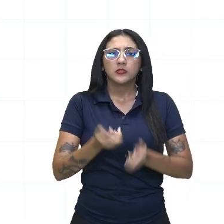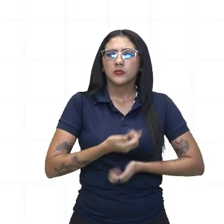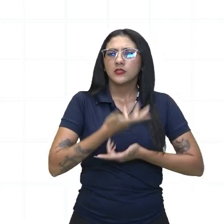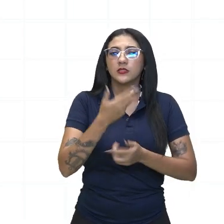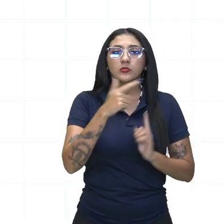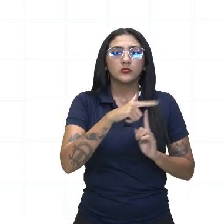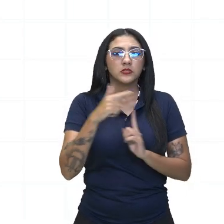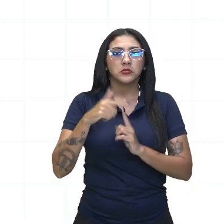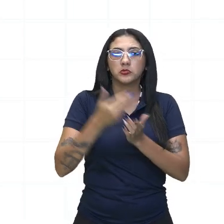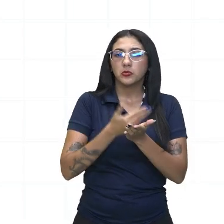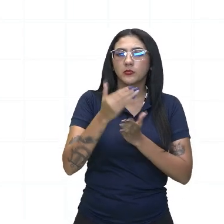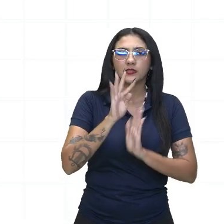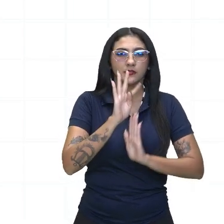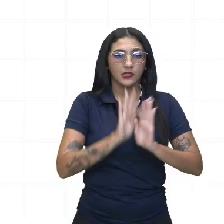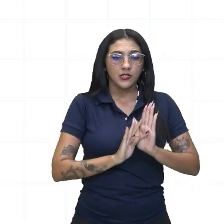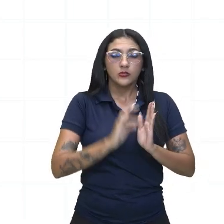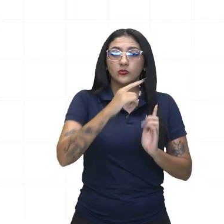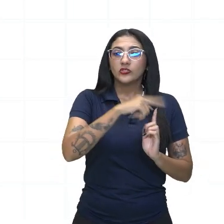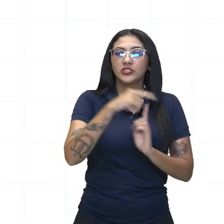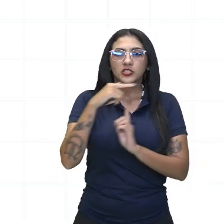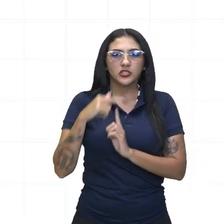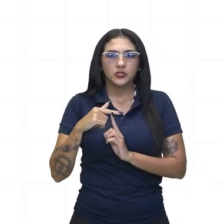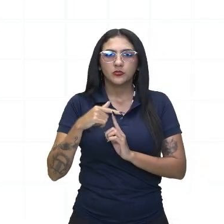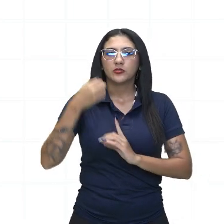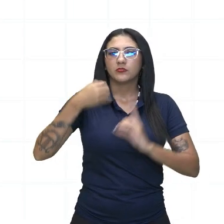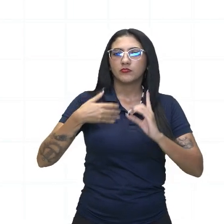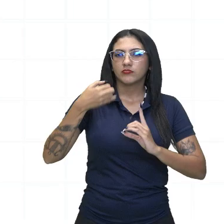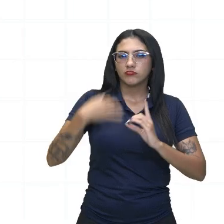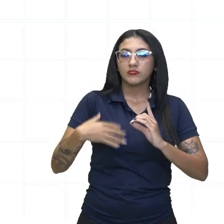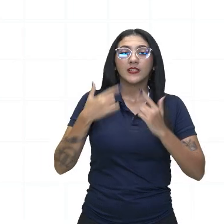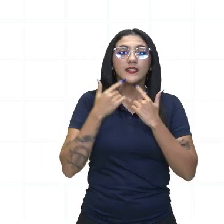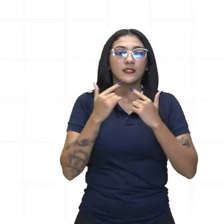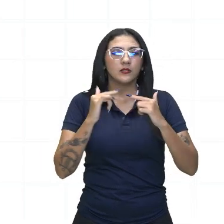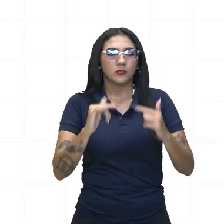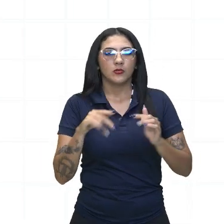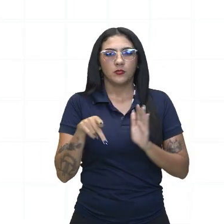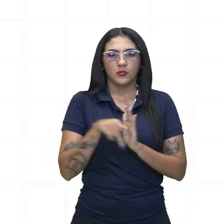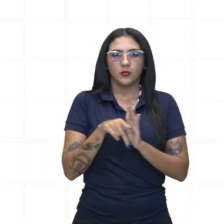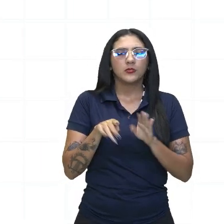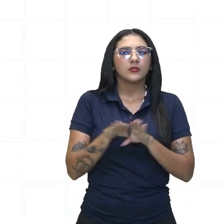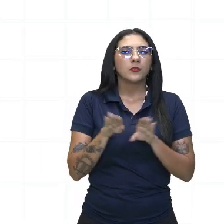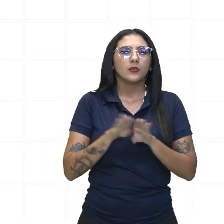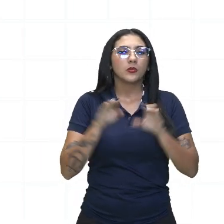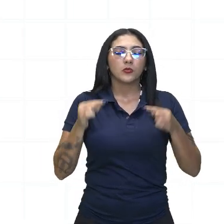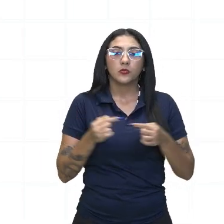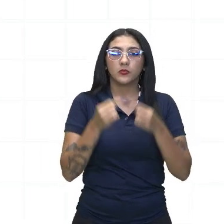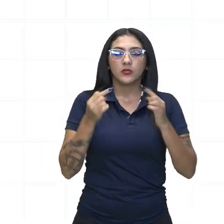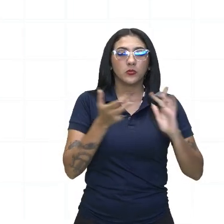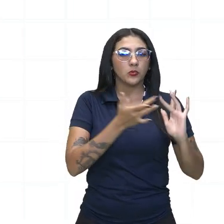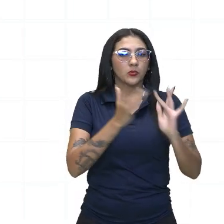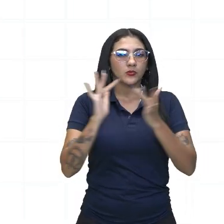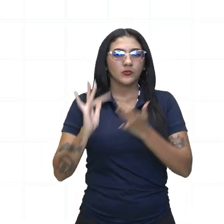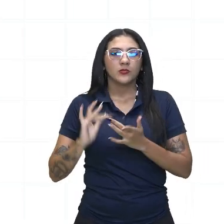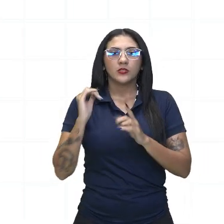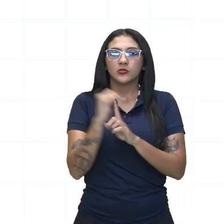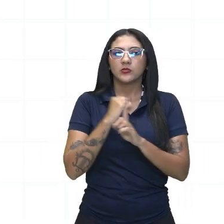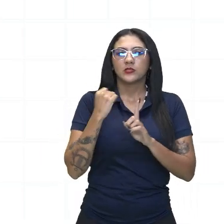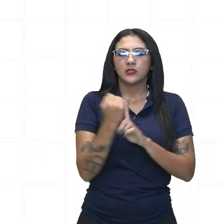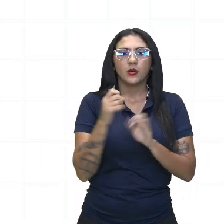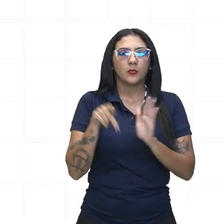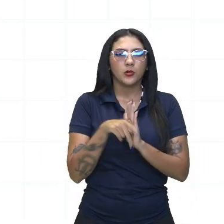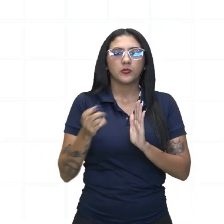iniciar a narrativa, tipos de discursos, linguagem empregada, levando em consideração o contexto social de